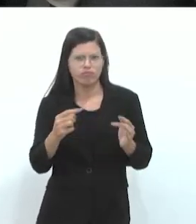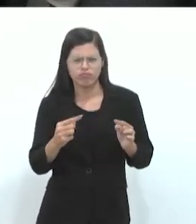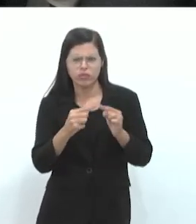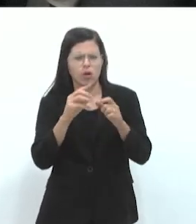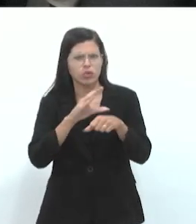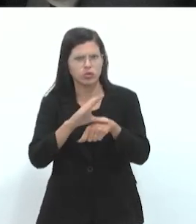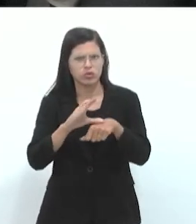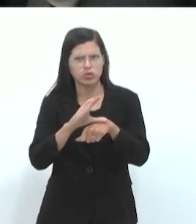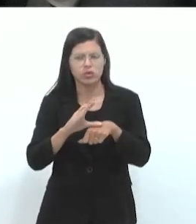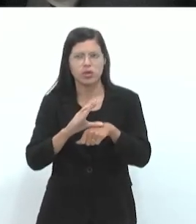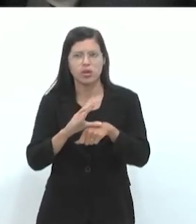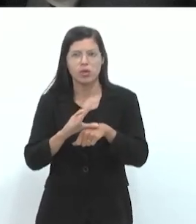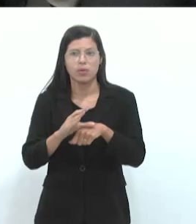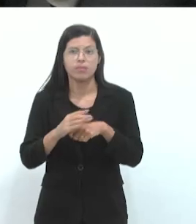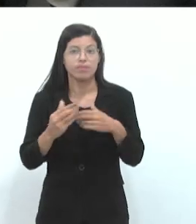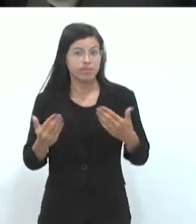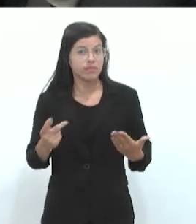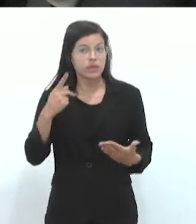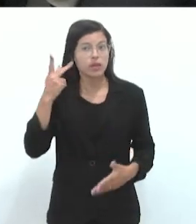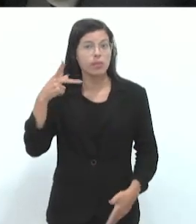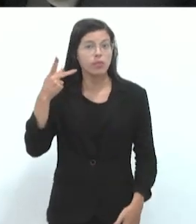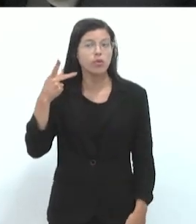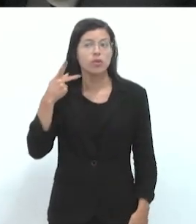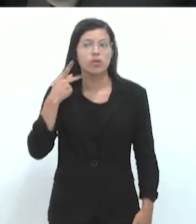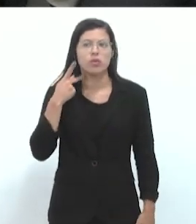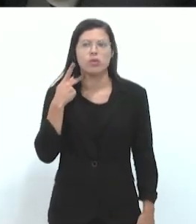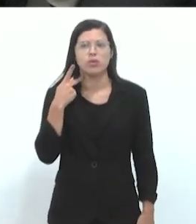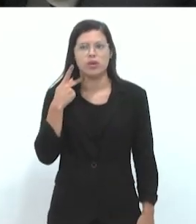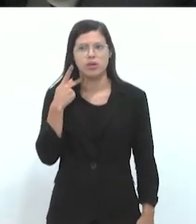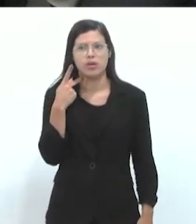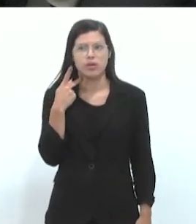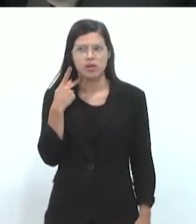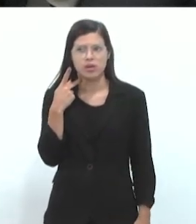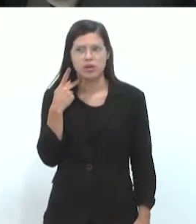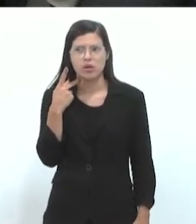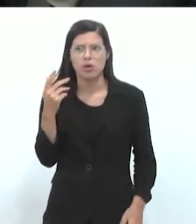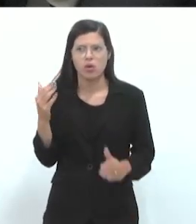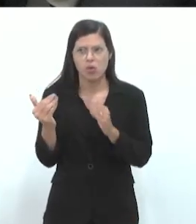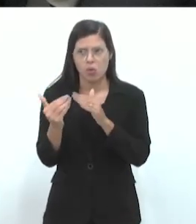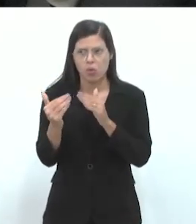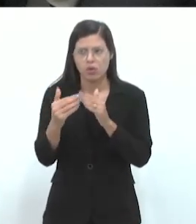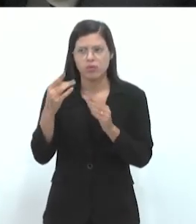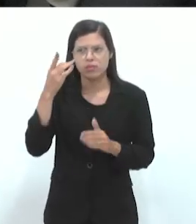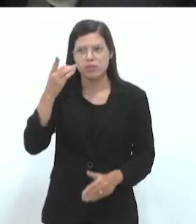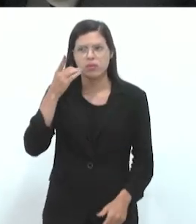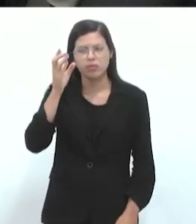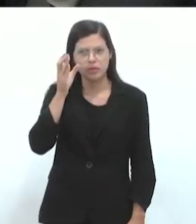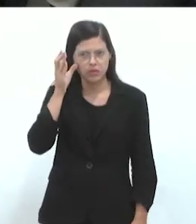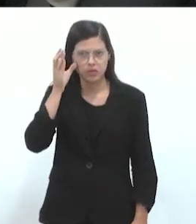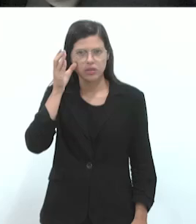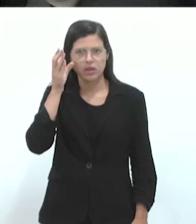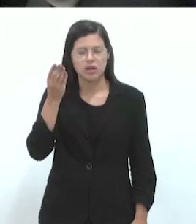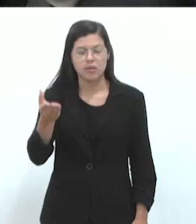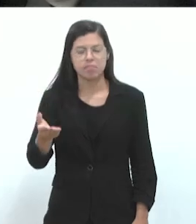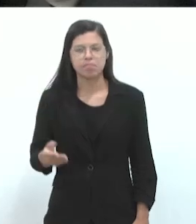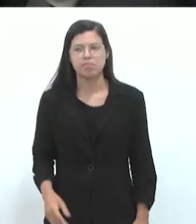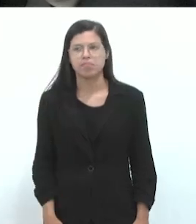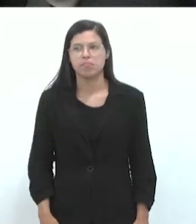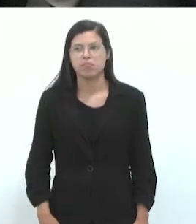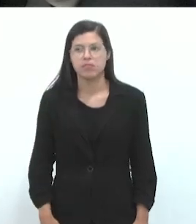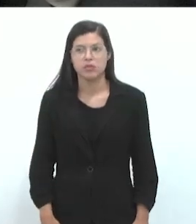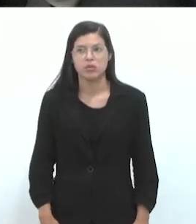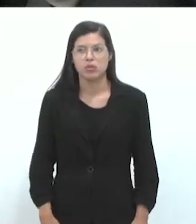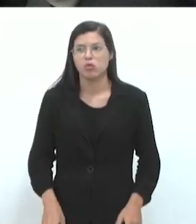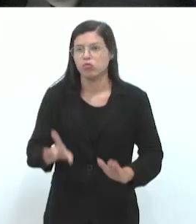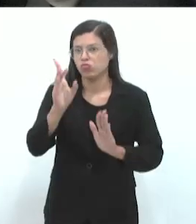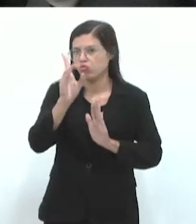obviamente, a Procuradoria, ela se coloca num lugar, né, e aí concordando com a deputada Célia Jordão, de que o direito não é uma